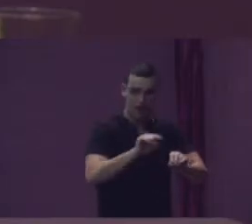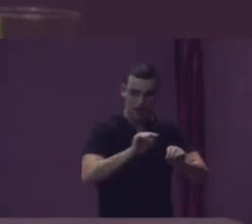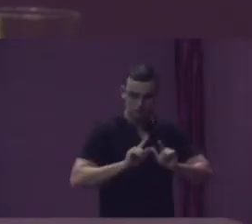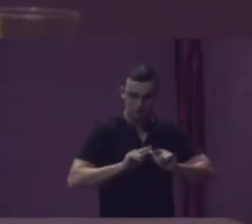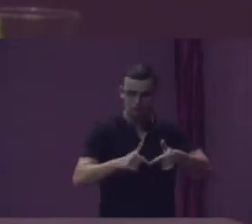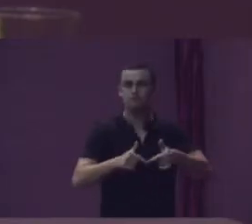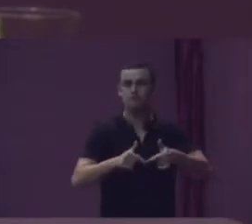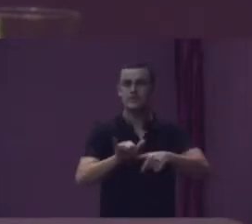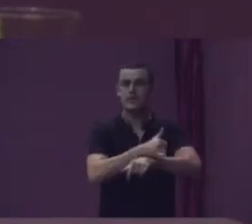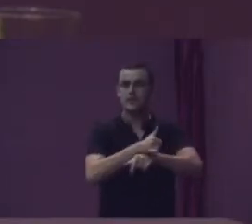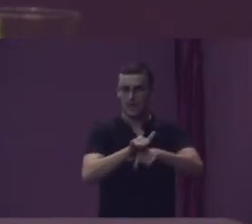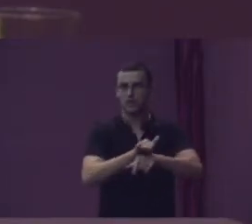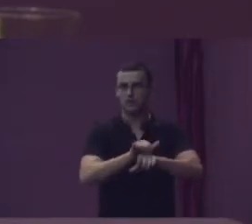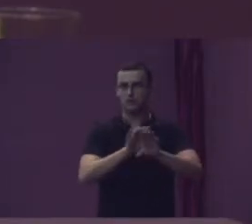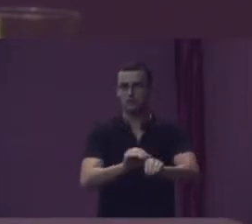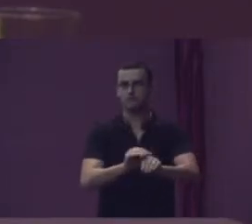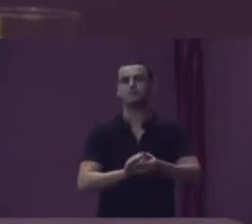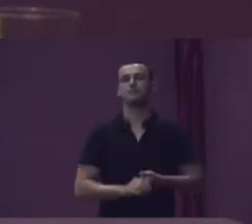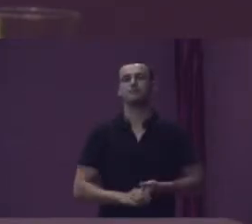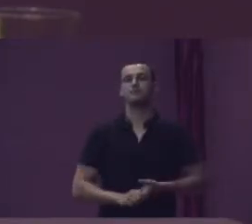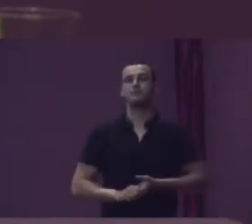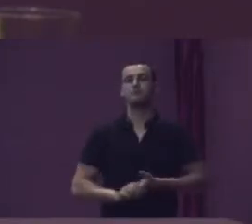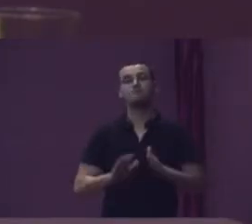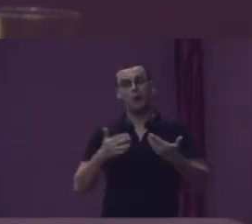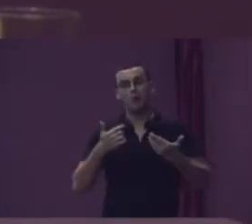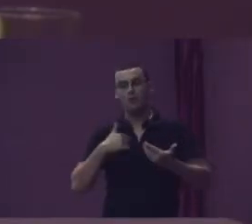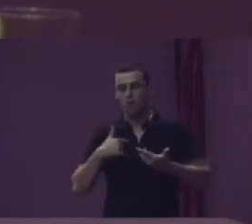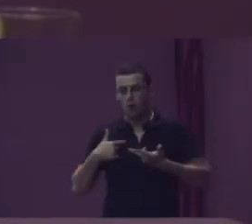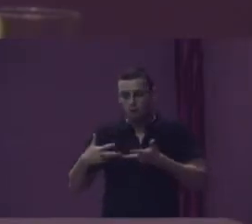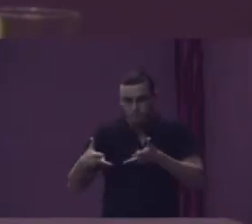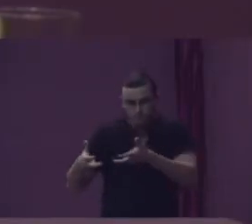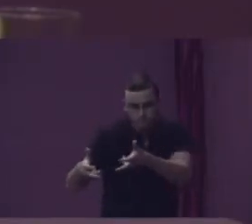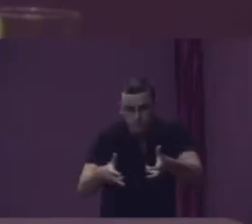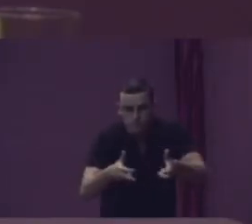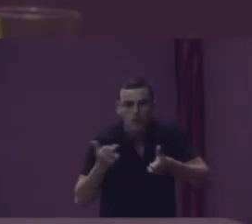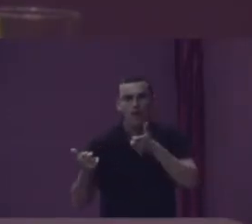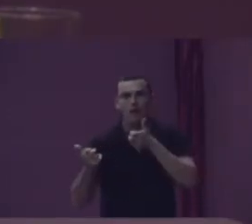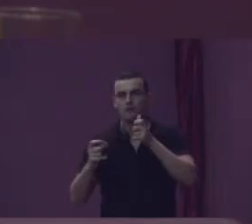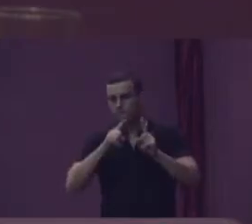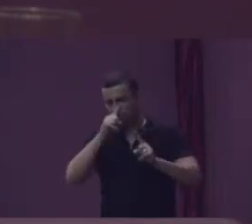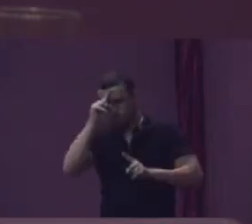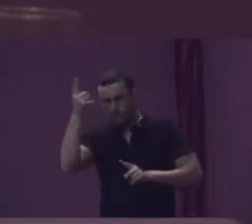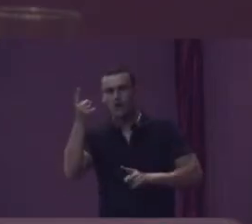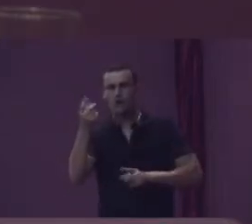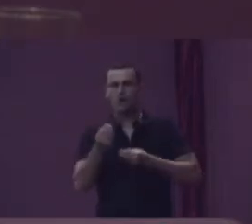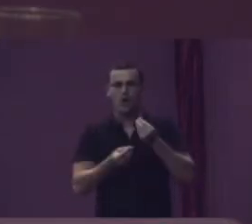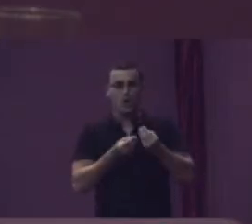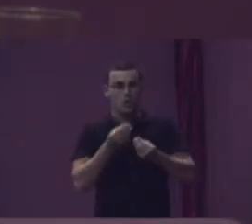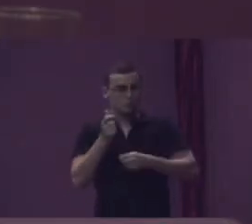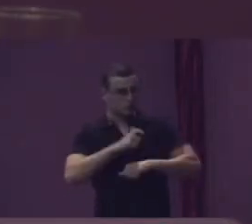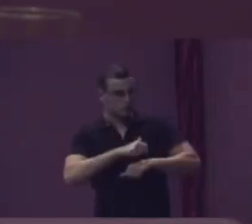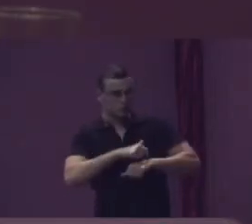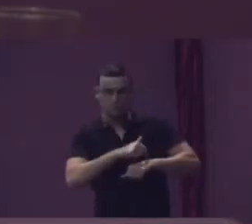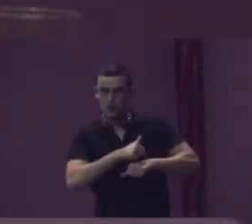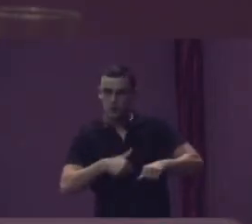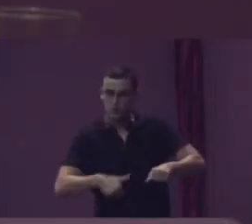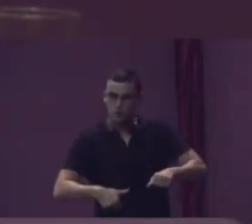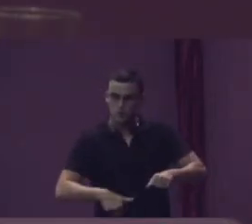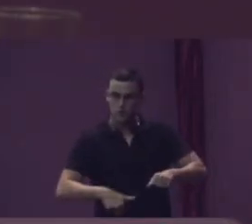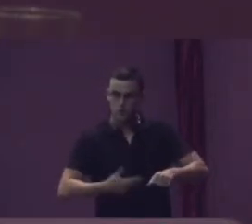obstetrícia. Ao explorar essas ideias, valores e sentidos envolvidos na utilização da cirurgia nos